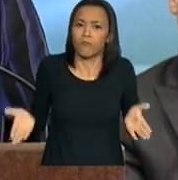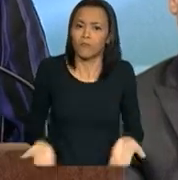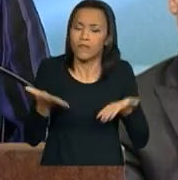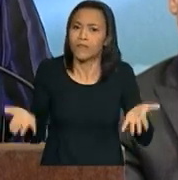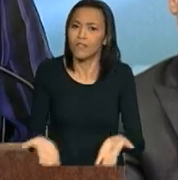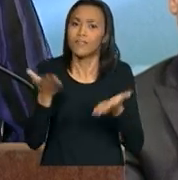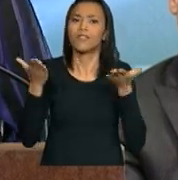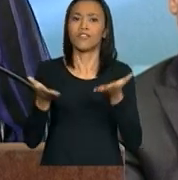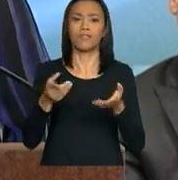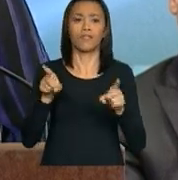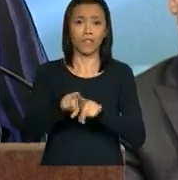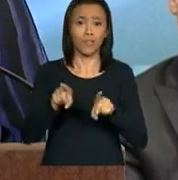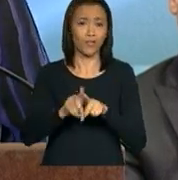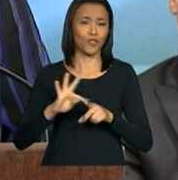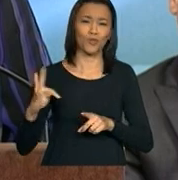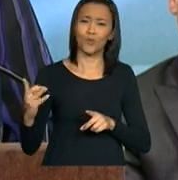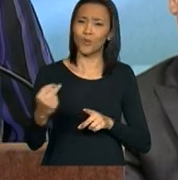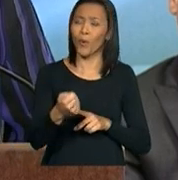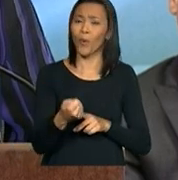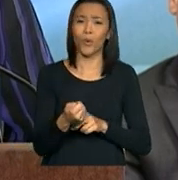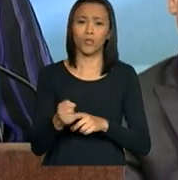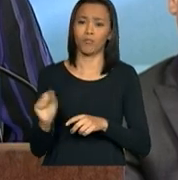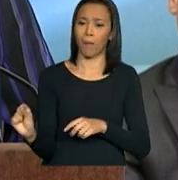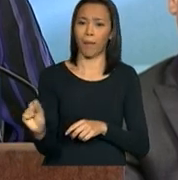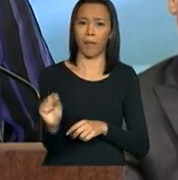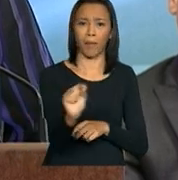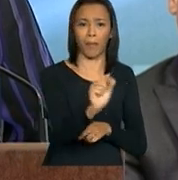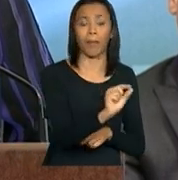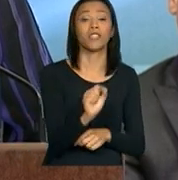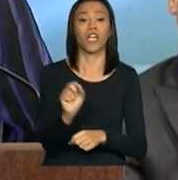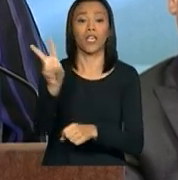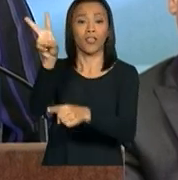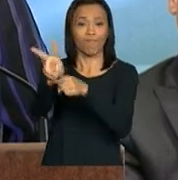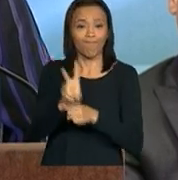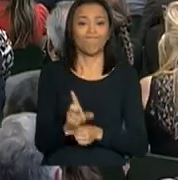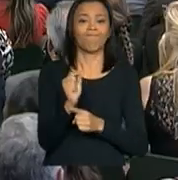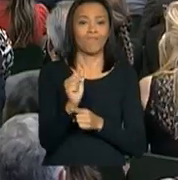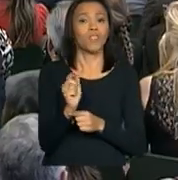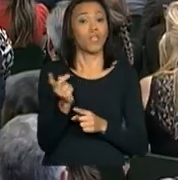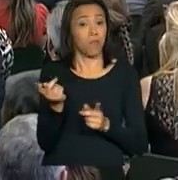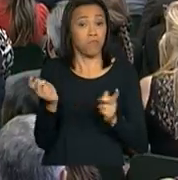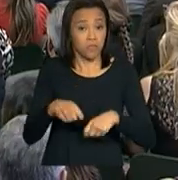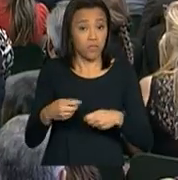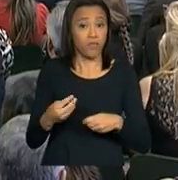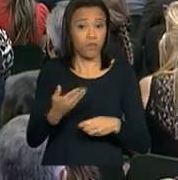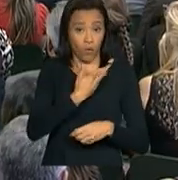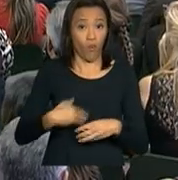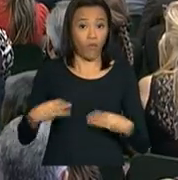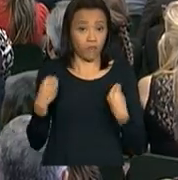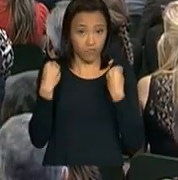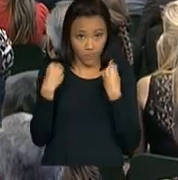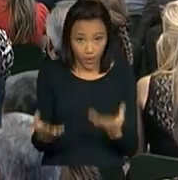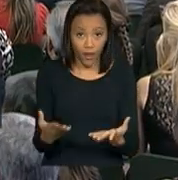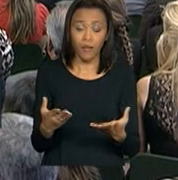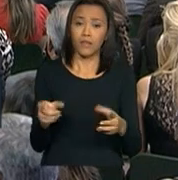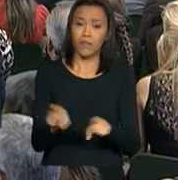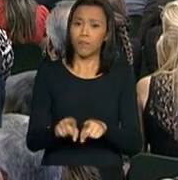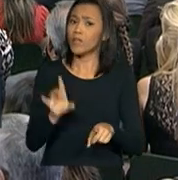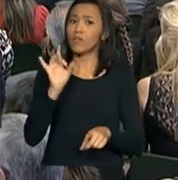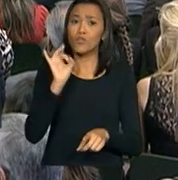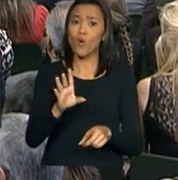precisa de todas as linhas de financiamento que o governo é capaz de dar isso para garantir não só as nossas